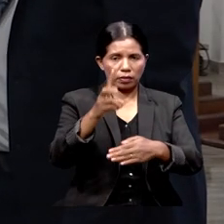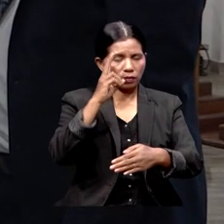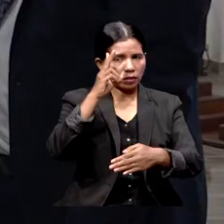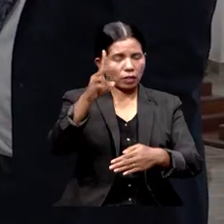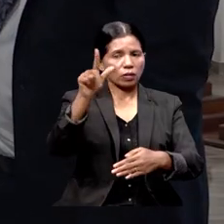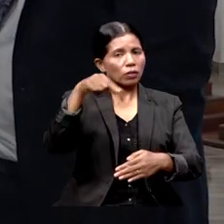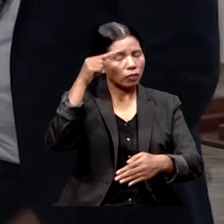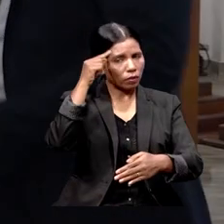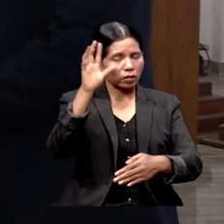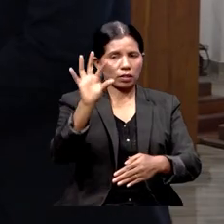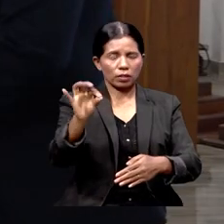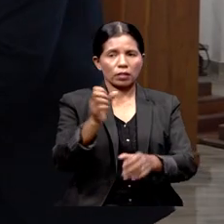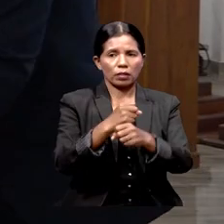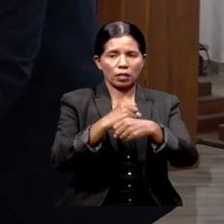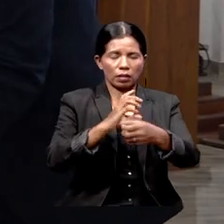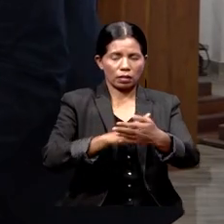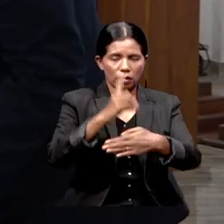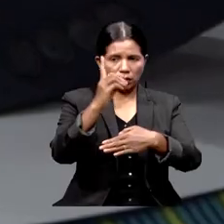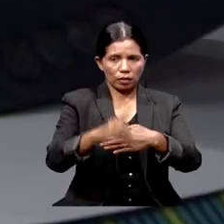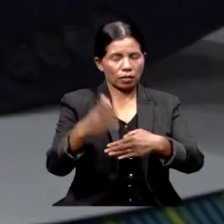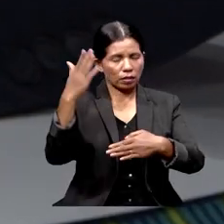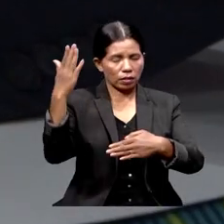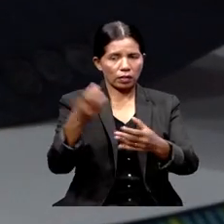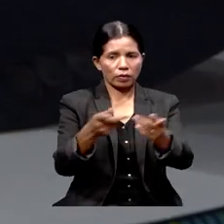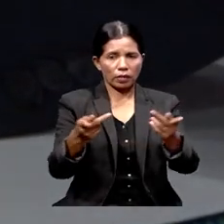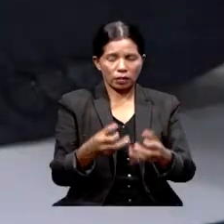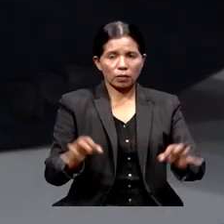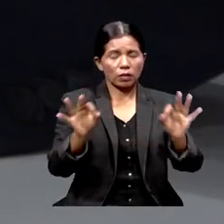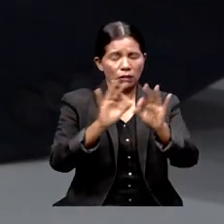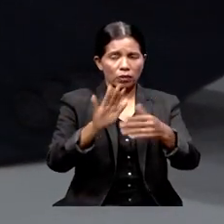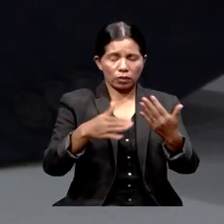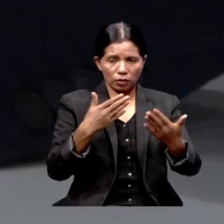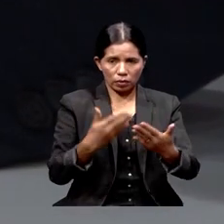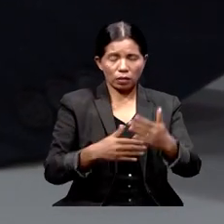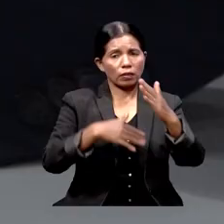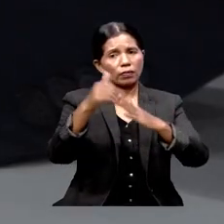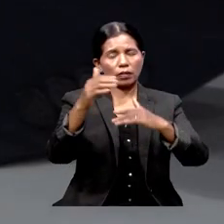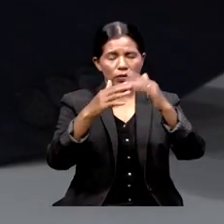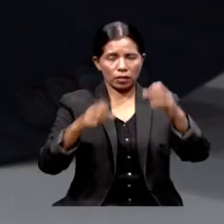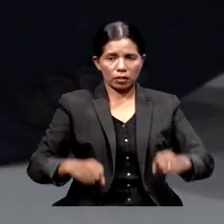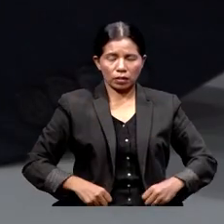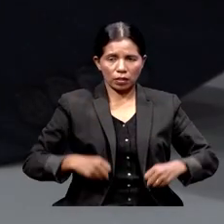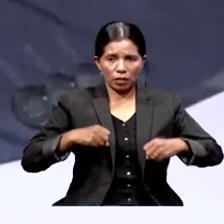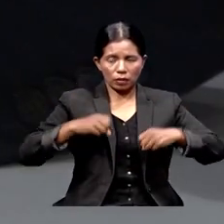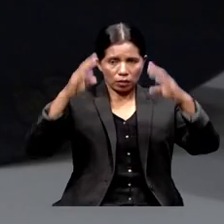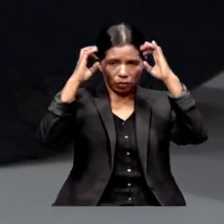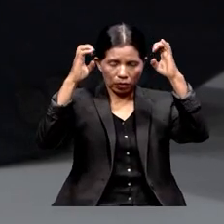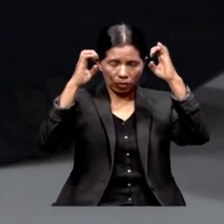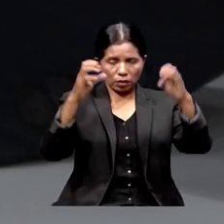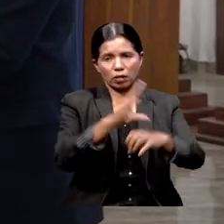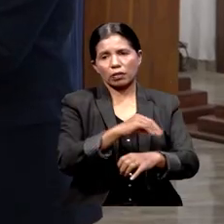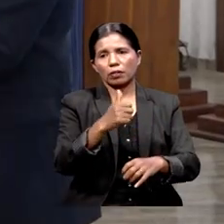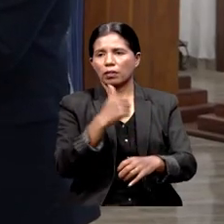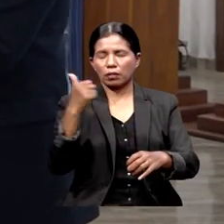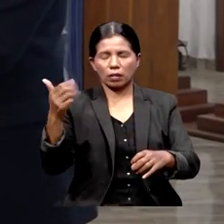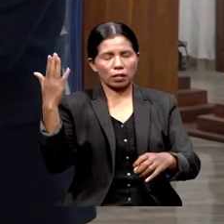da CNN, ou de Halo Desenvolvimento e a setor importante, Sira, Hanessa Infraestrutura, Saúde e Educação, no Selutan e